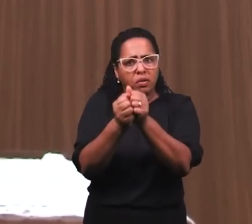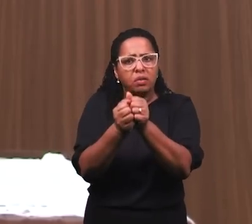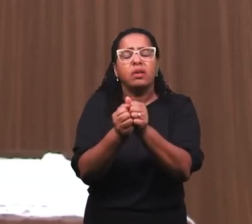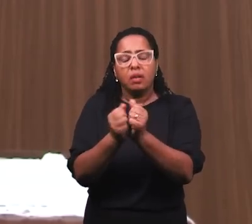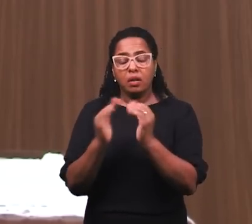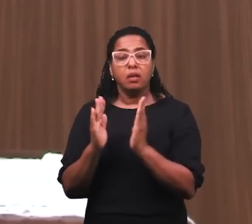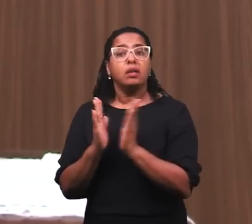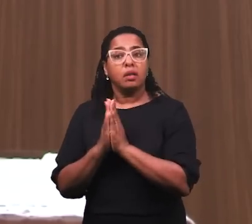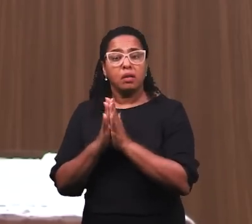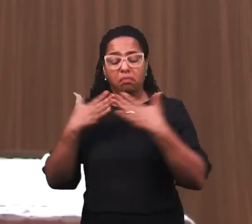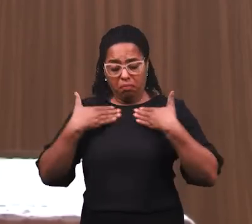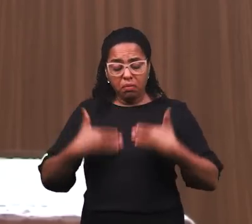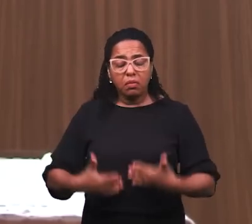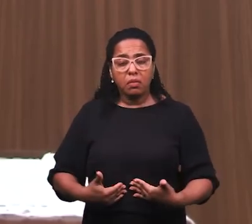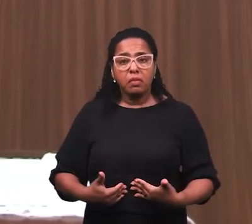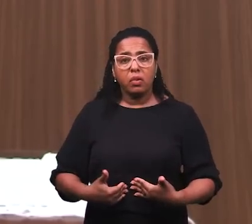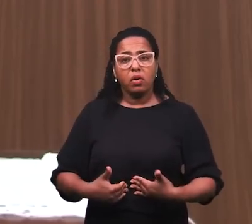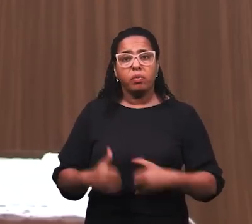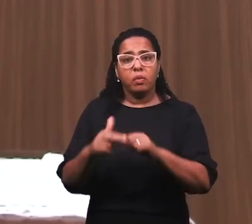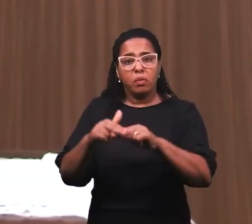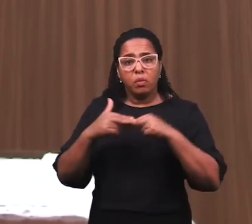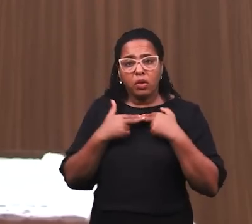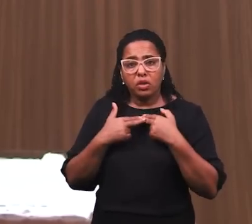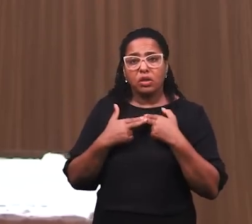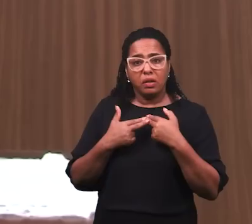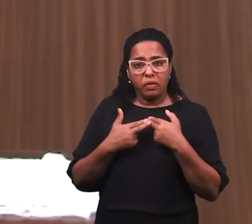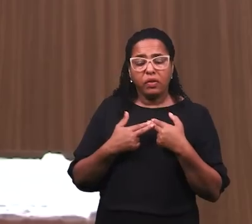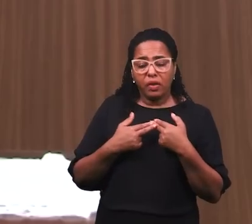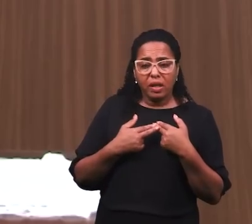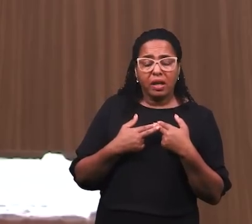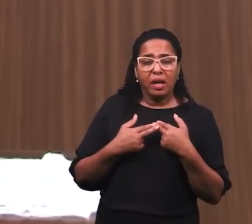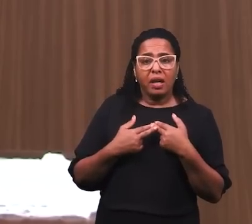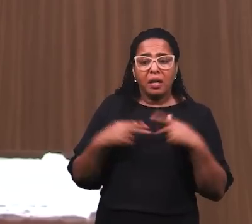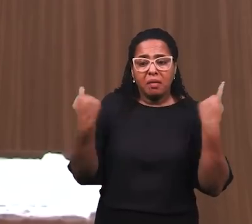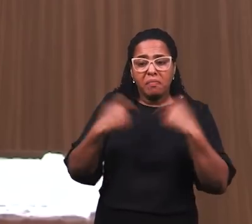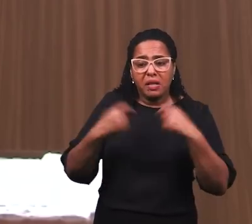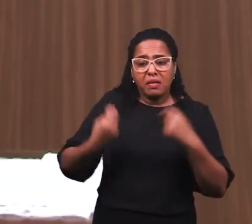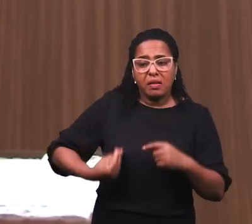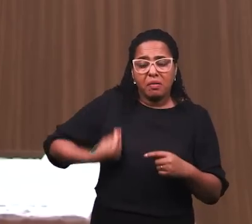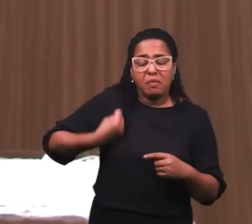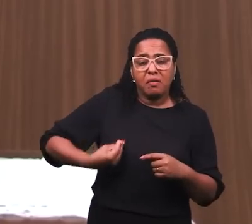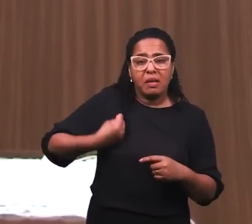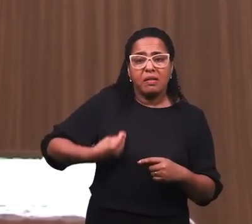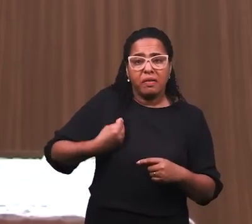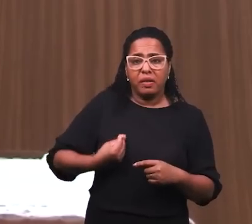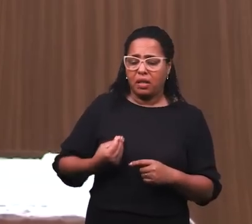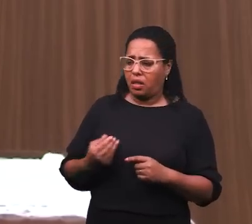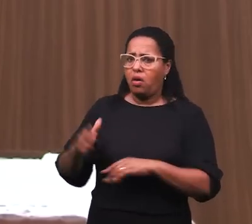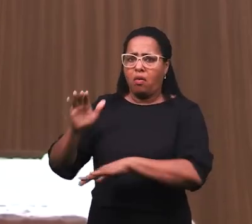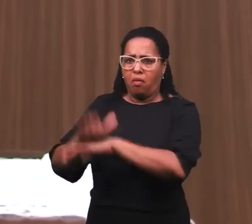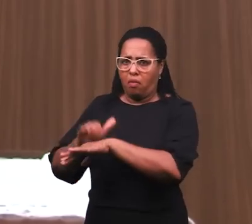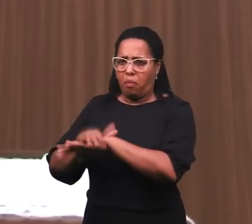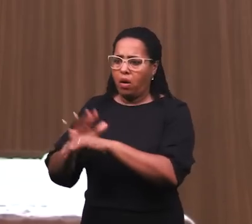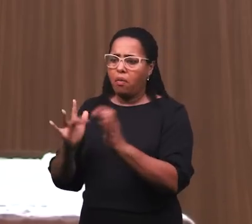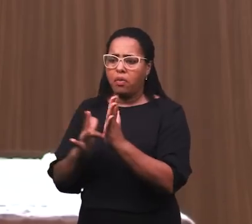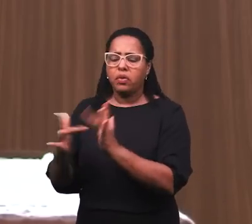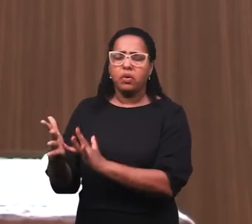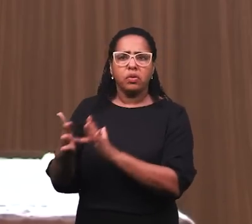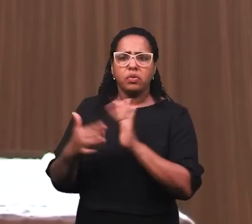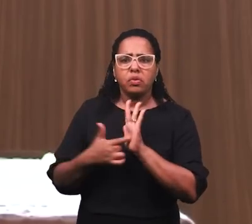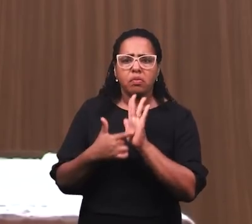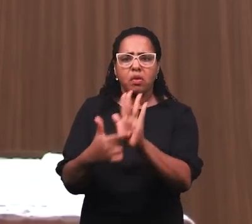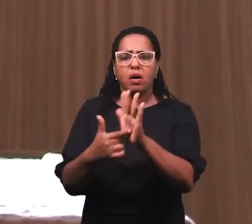a oração no corpo, pois é uma necessidade de sobrevivência. O Senhor Jesus mesmo disse nessa passagem: